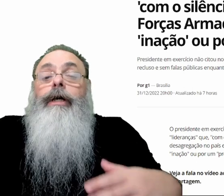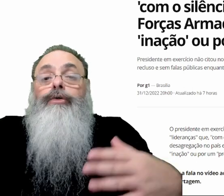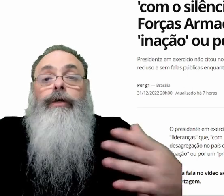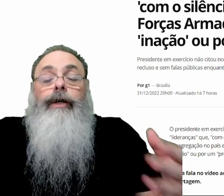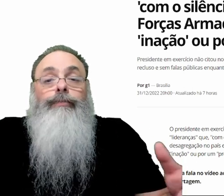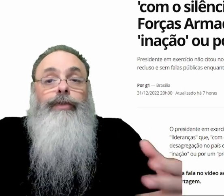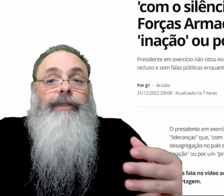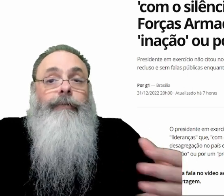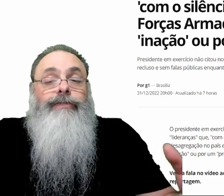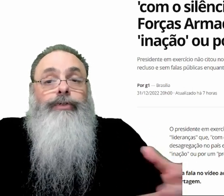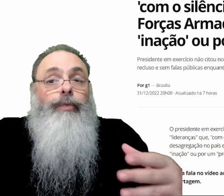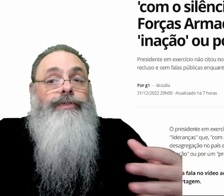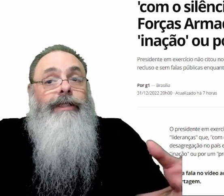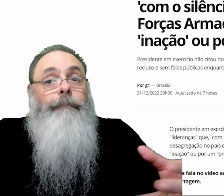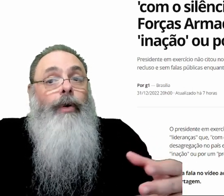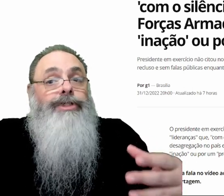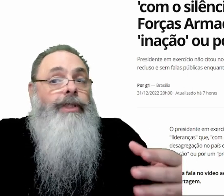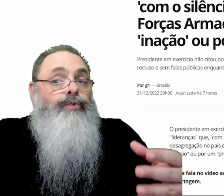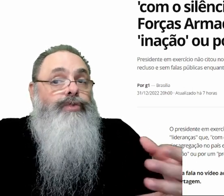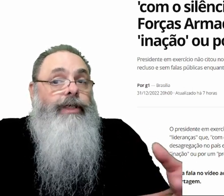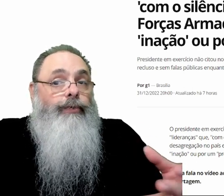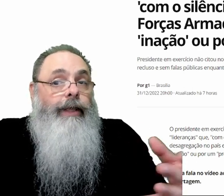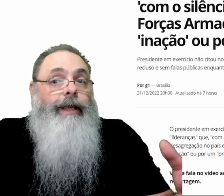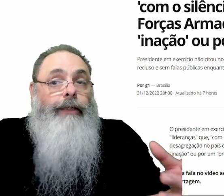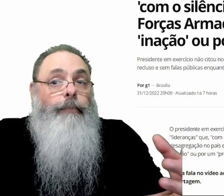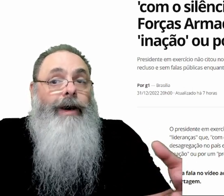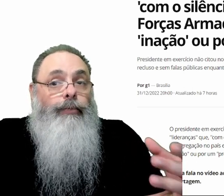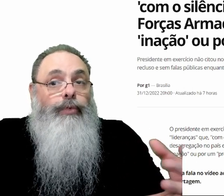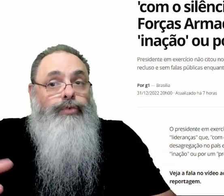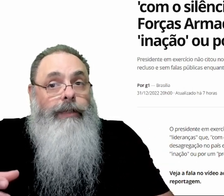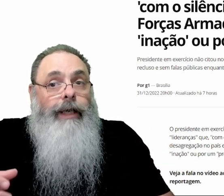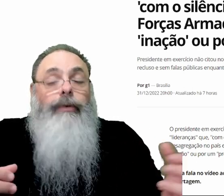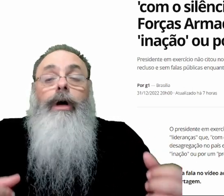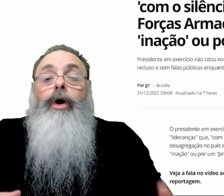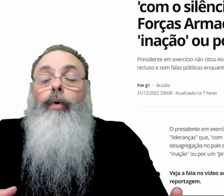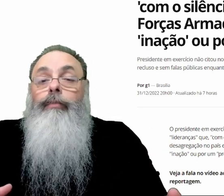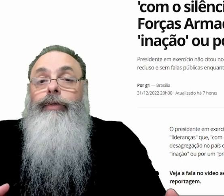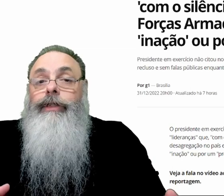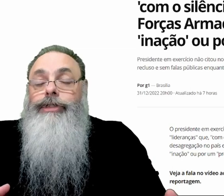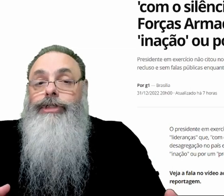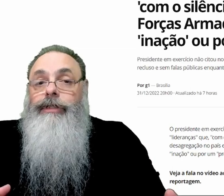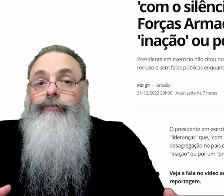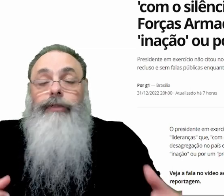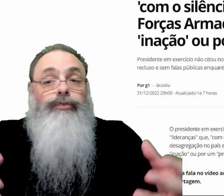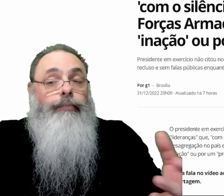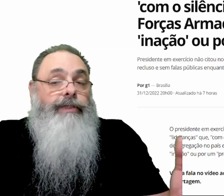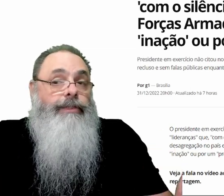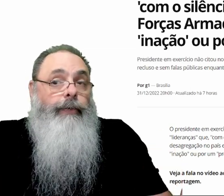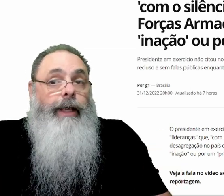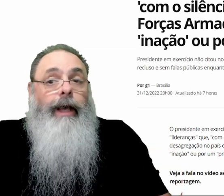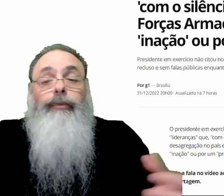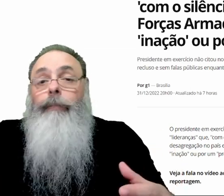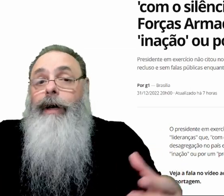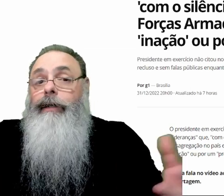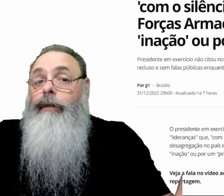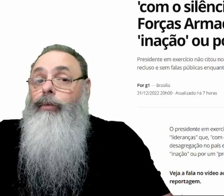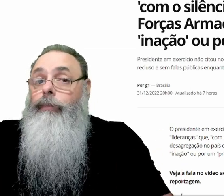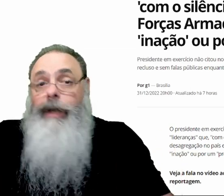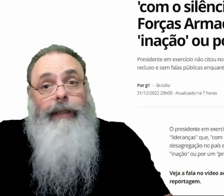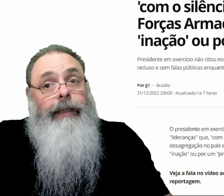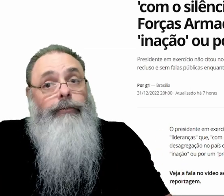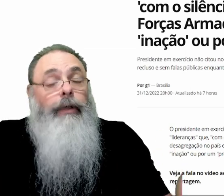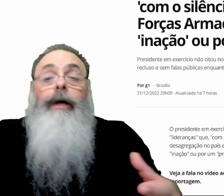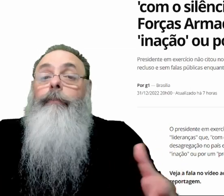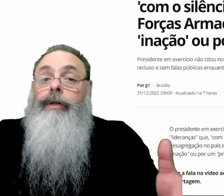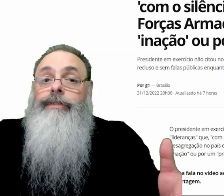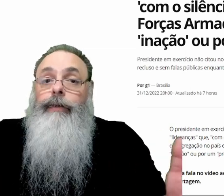gente? Eu só quero mostrar para vocês como isso daqui pode não ser um recado para o Bolsonaro, como muita gente está vendo. Isso pode ser um recado para o